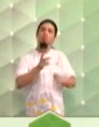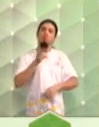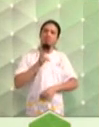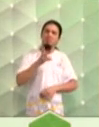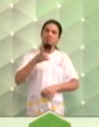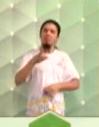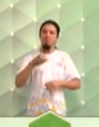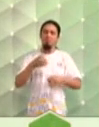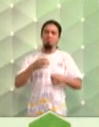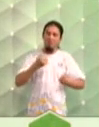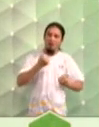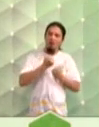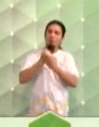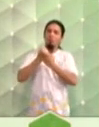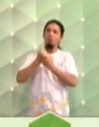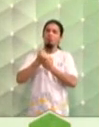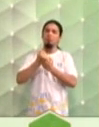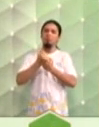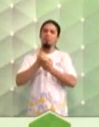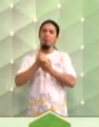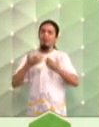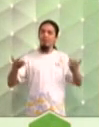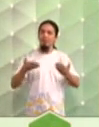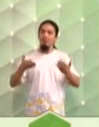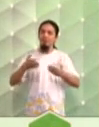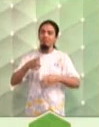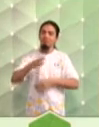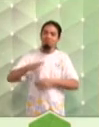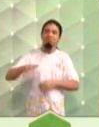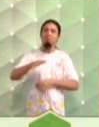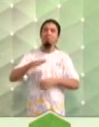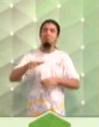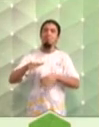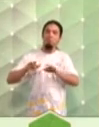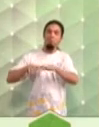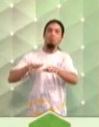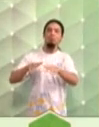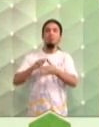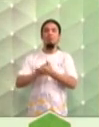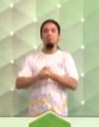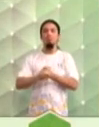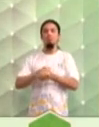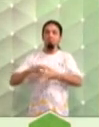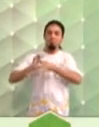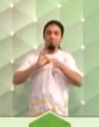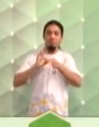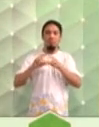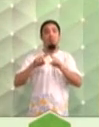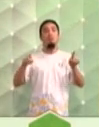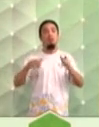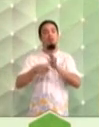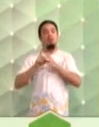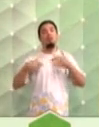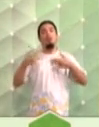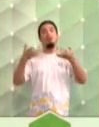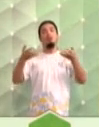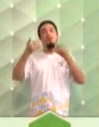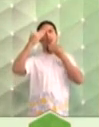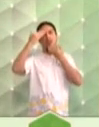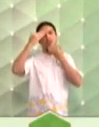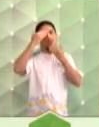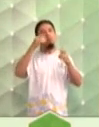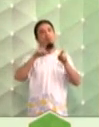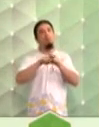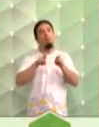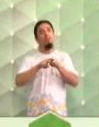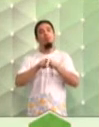abertamente nessa empreitada da campanha. E quero dizer já de antemão que a Cefaz e o Governo do Estado agradecem